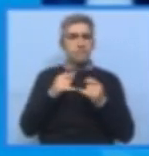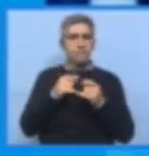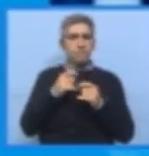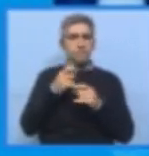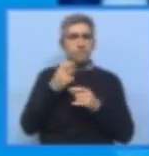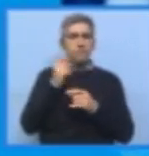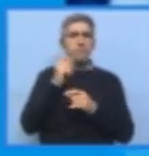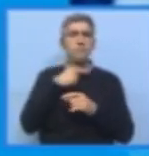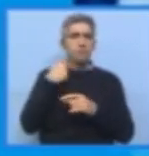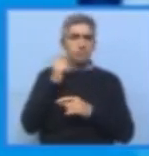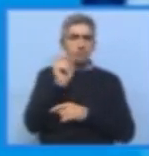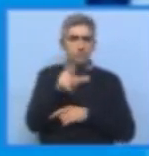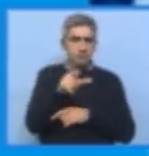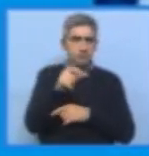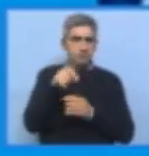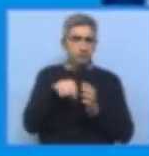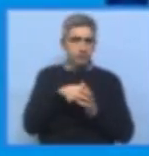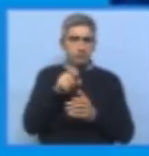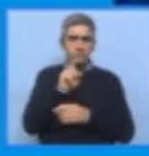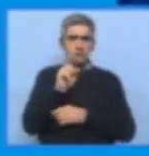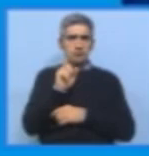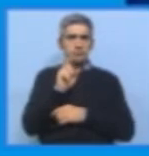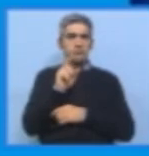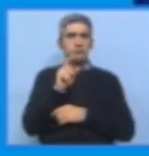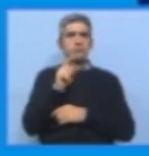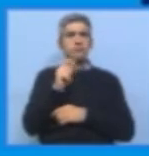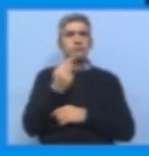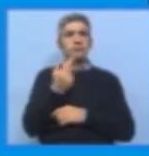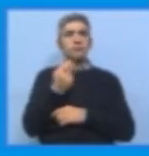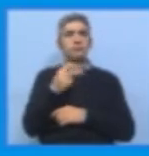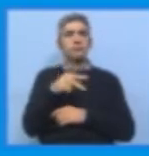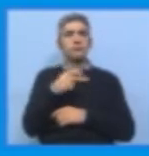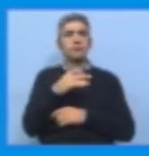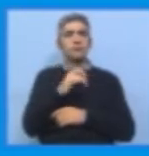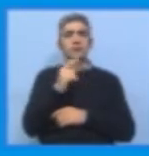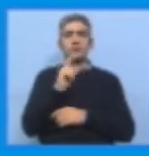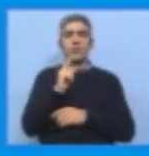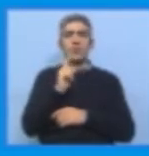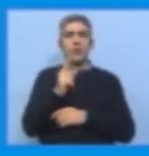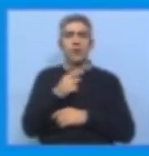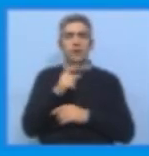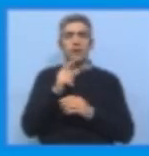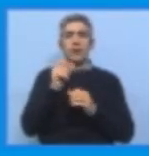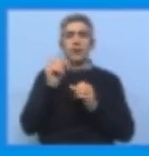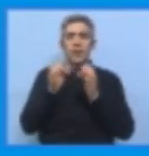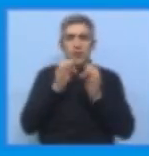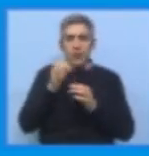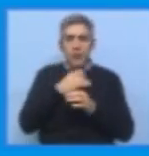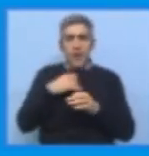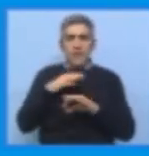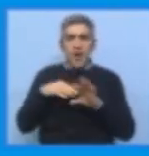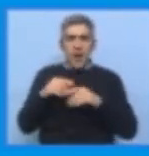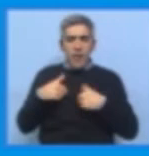eutanasiado. Portanto, eu entendo que a eutanásia não deve nunca fazer parte da prática clínica e se alguma